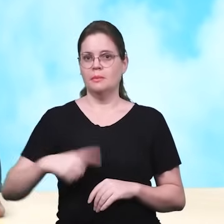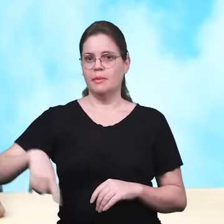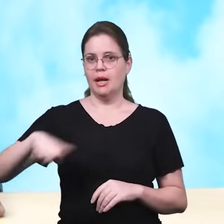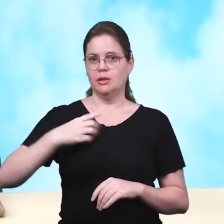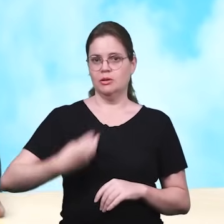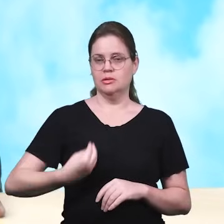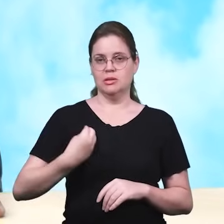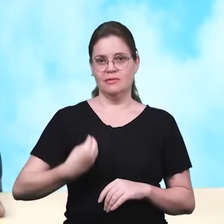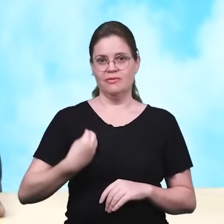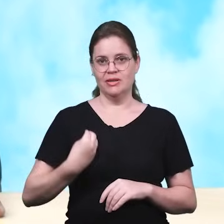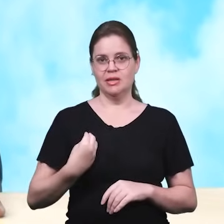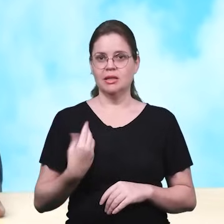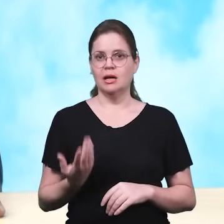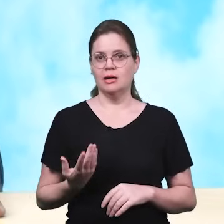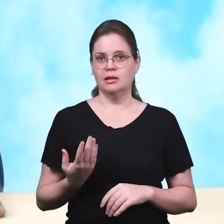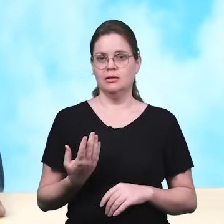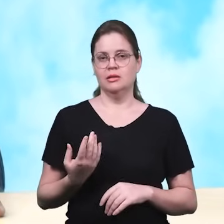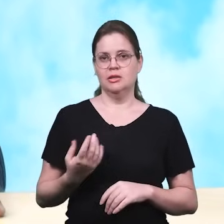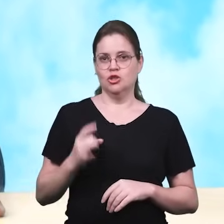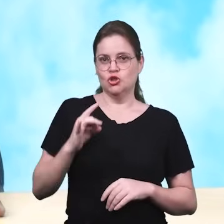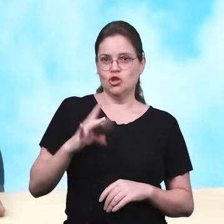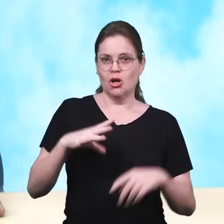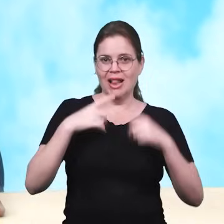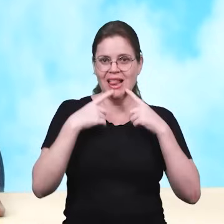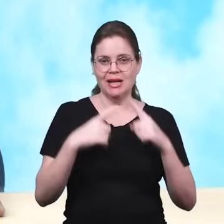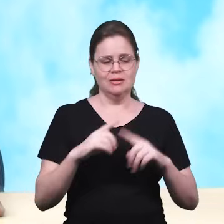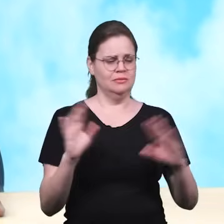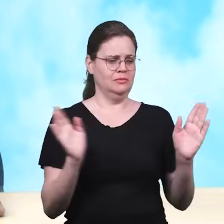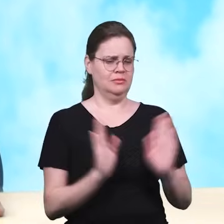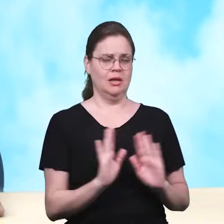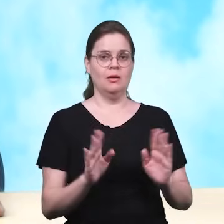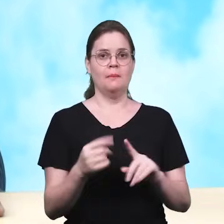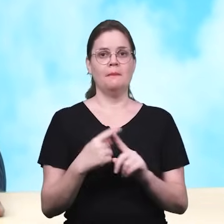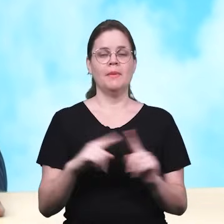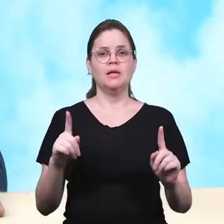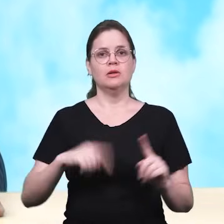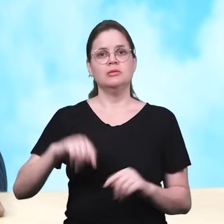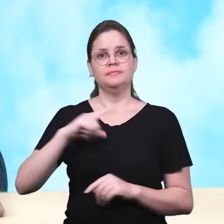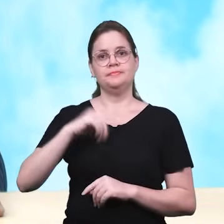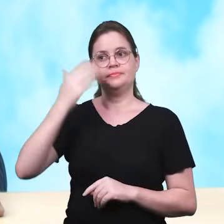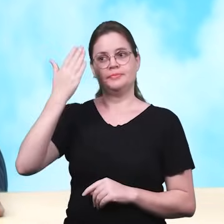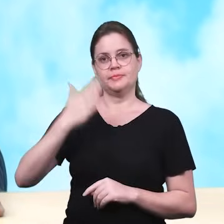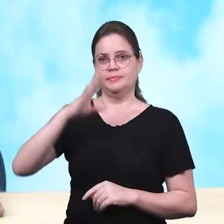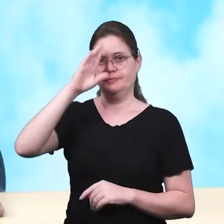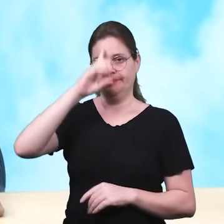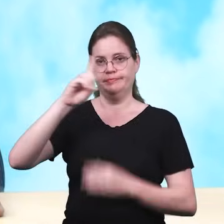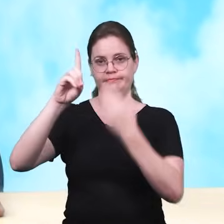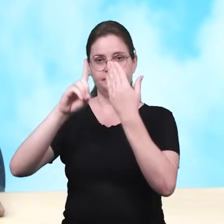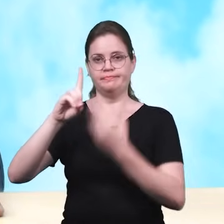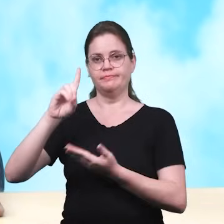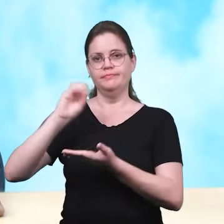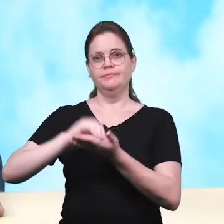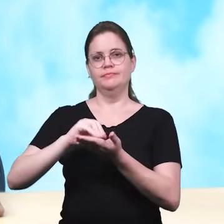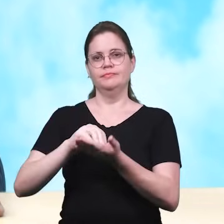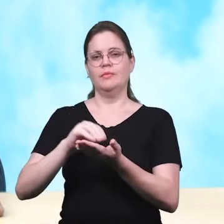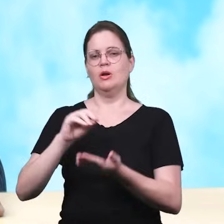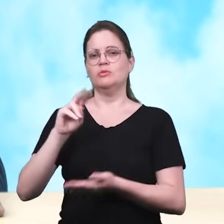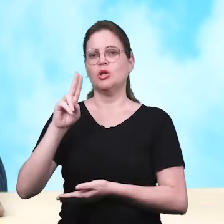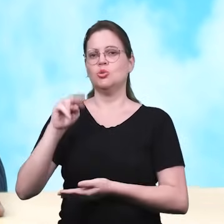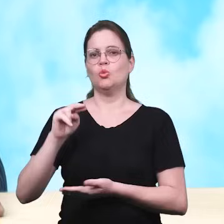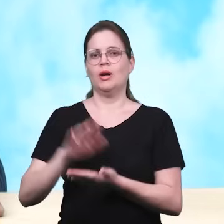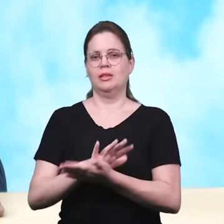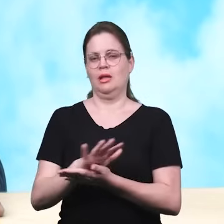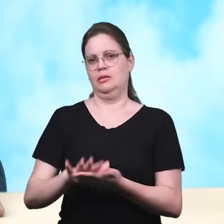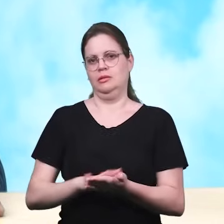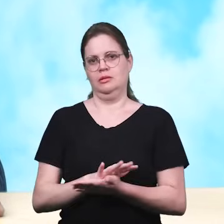é murmuração. Nós temos um provedor que nunca vai deixar faltar o pão do céu. Quando você dobra o